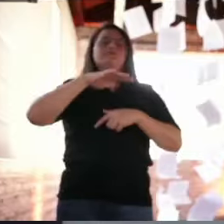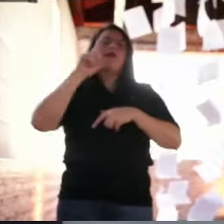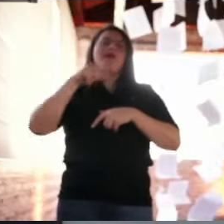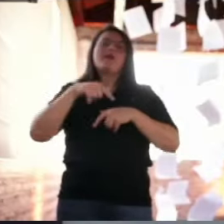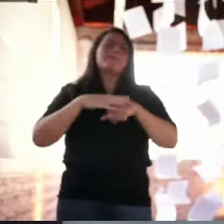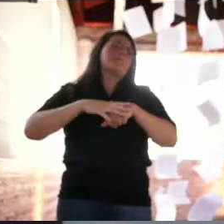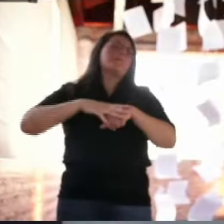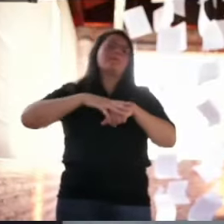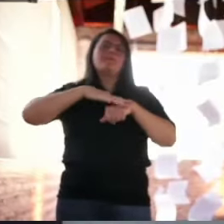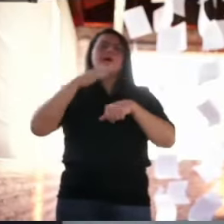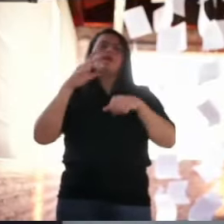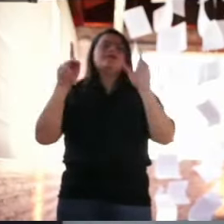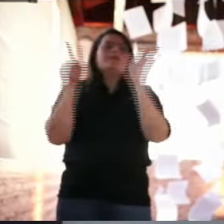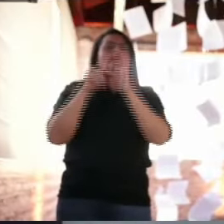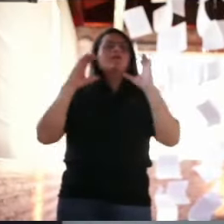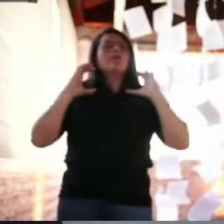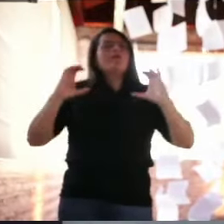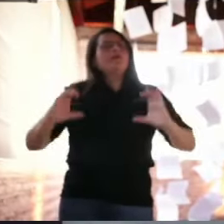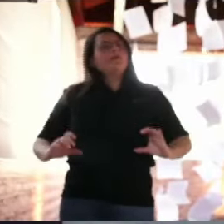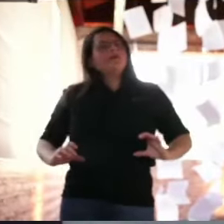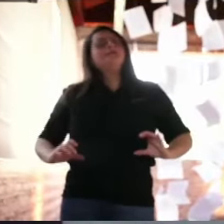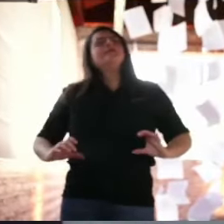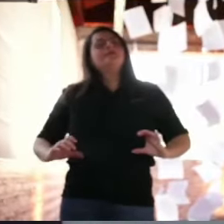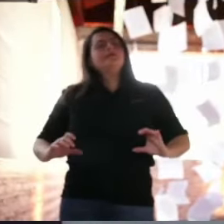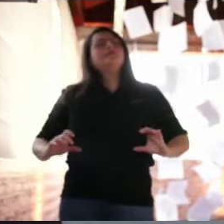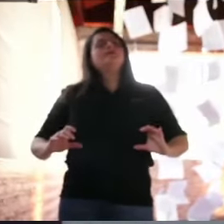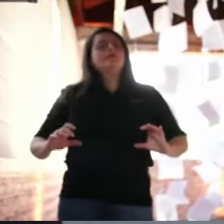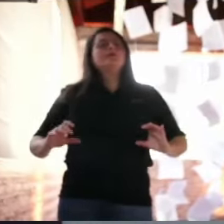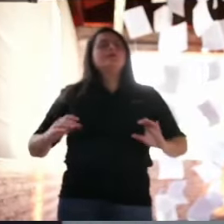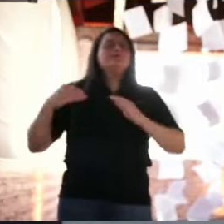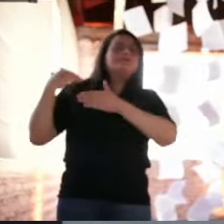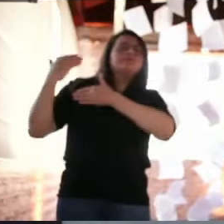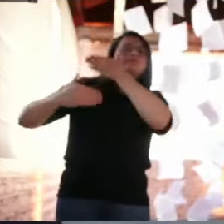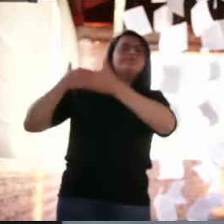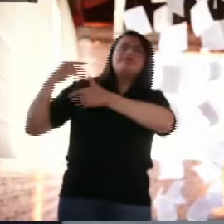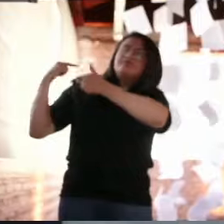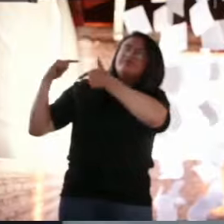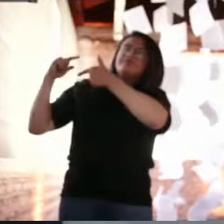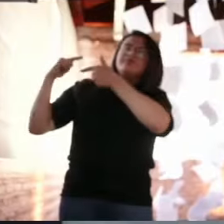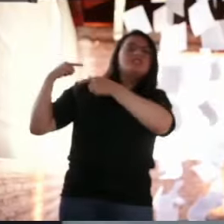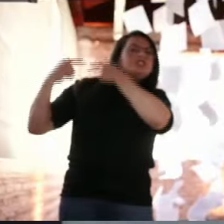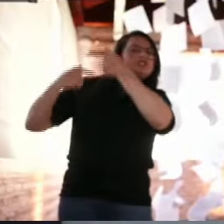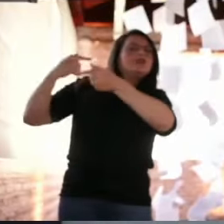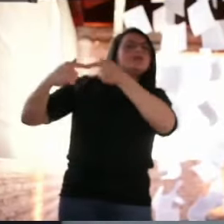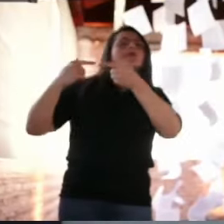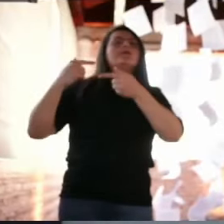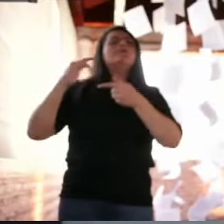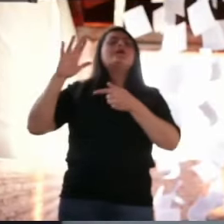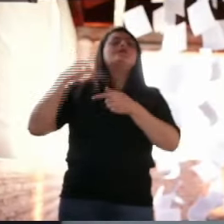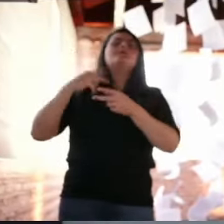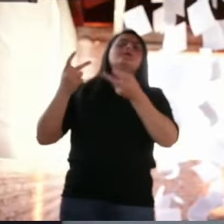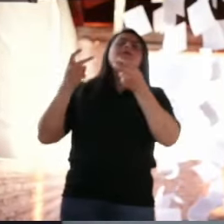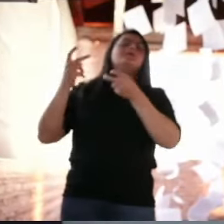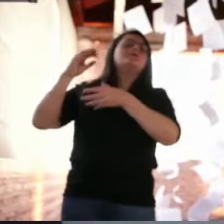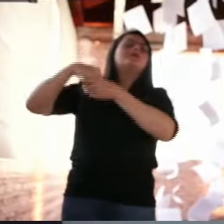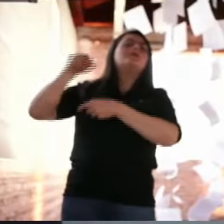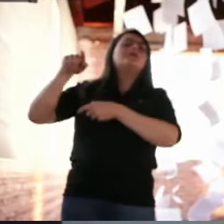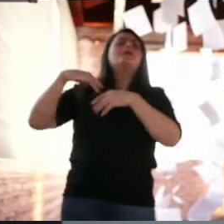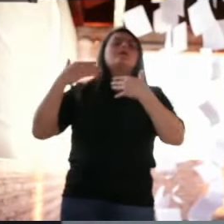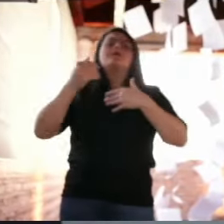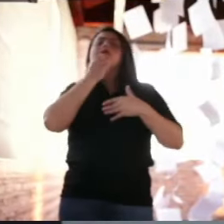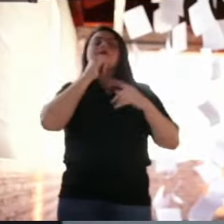homogênea em termos de comportamento passada de geração para geração que ela observa ali é que quando o